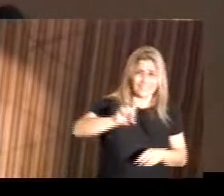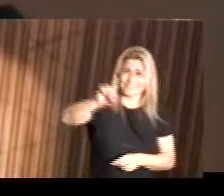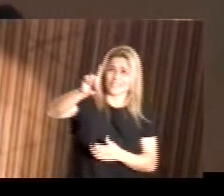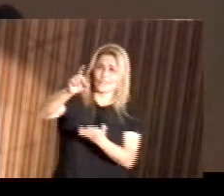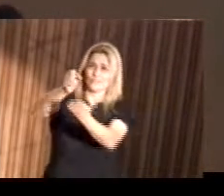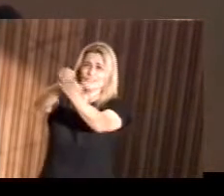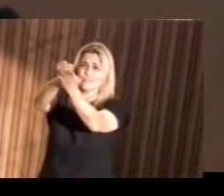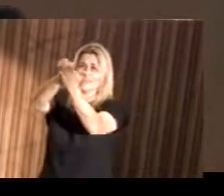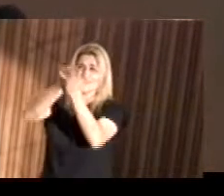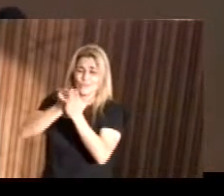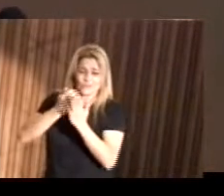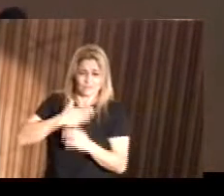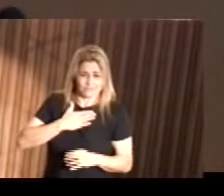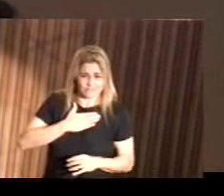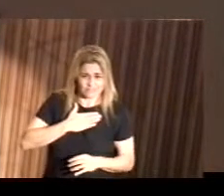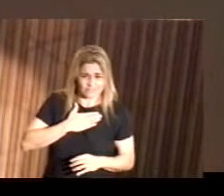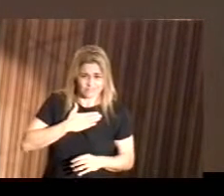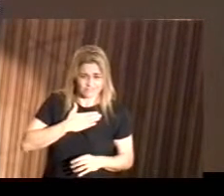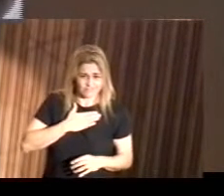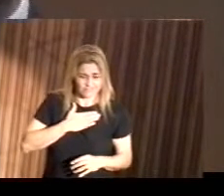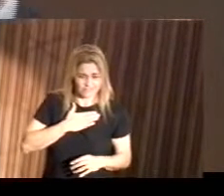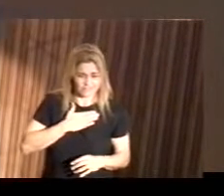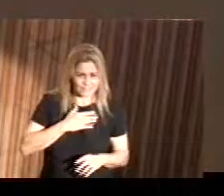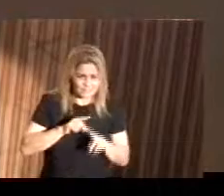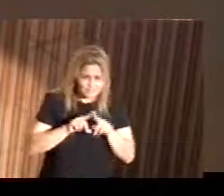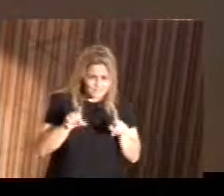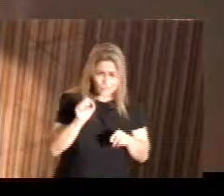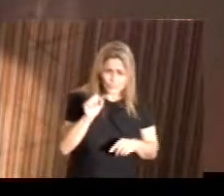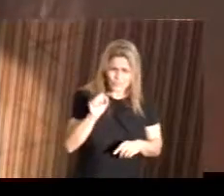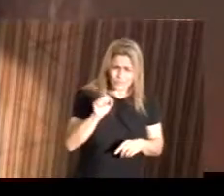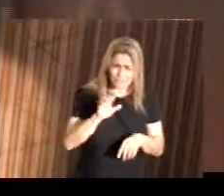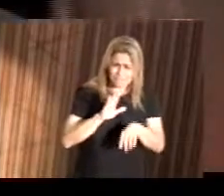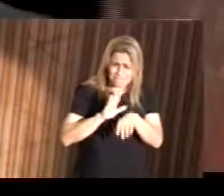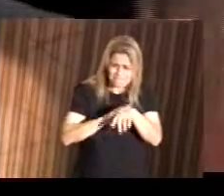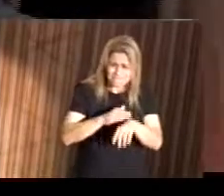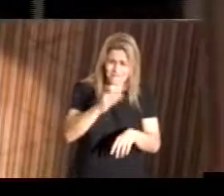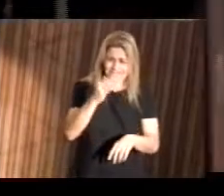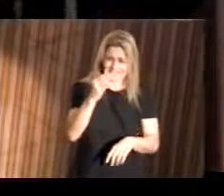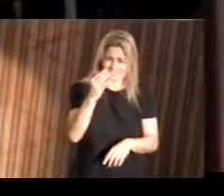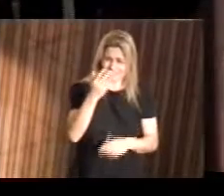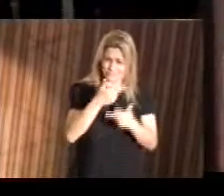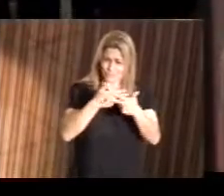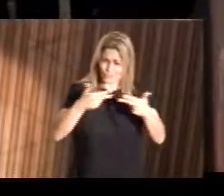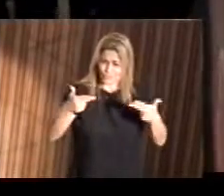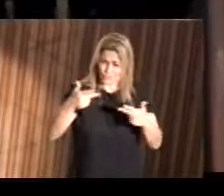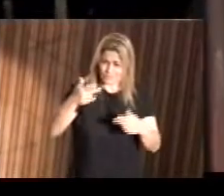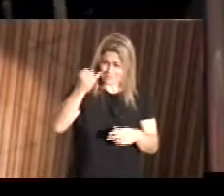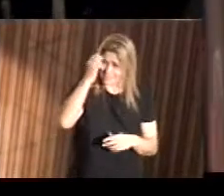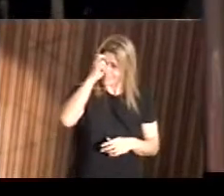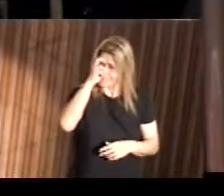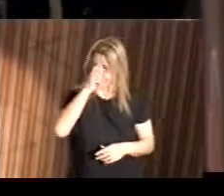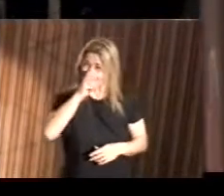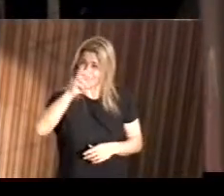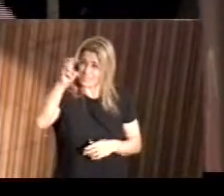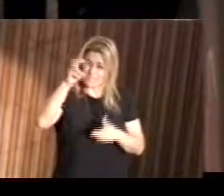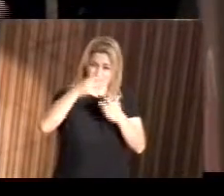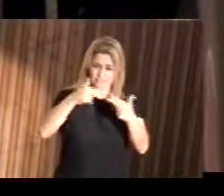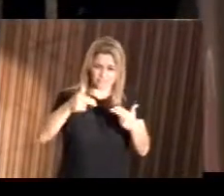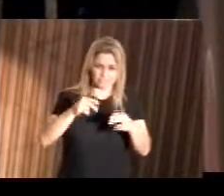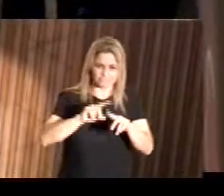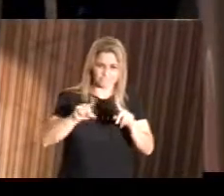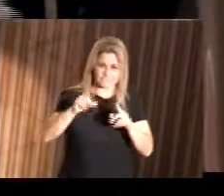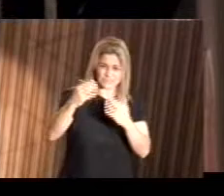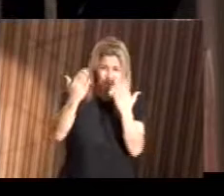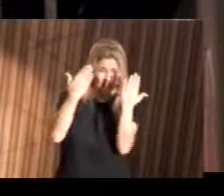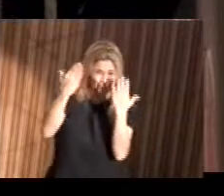falho e pecador. E por mais inteligente que ela seja, não se compara à sabedoria